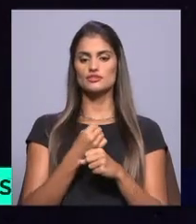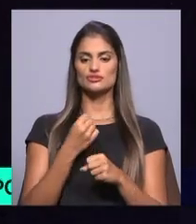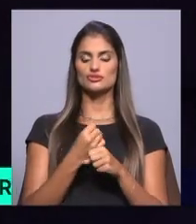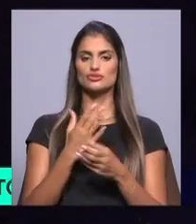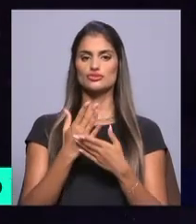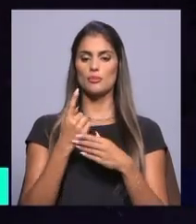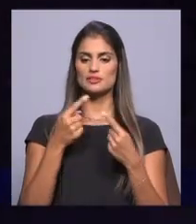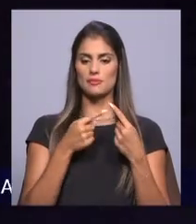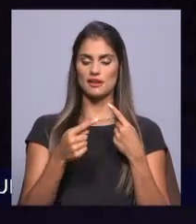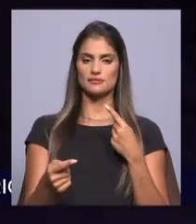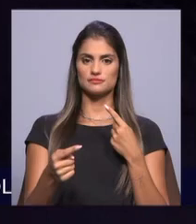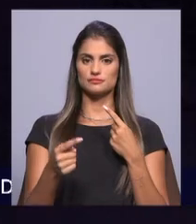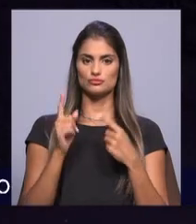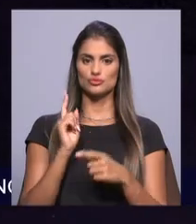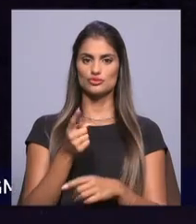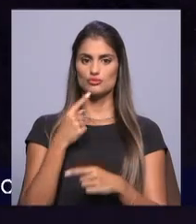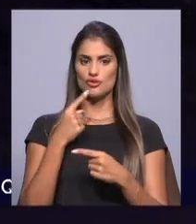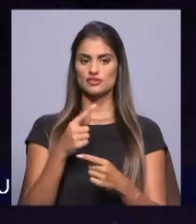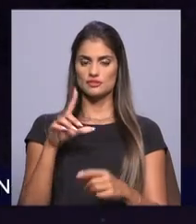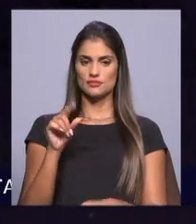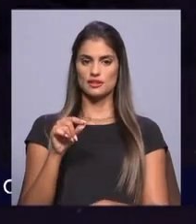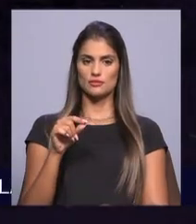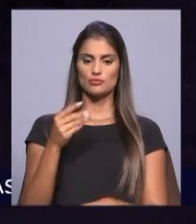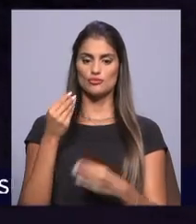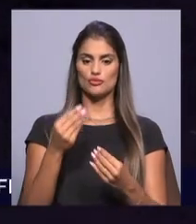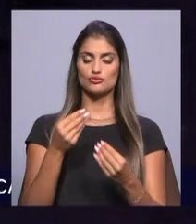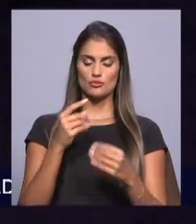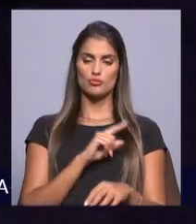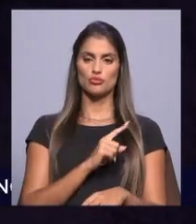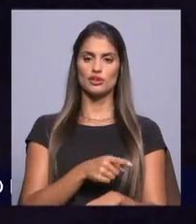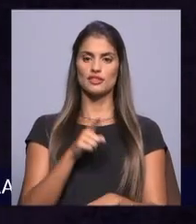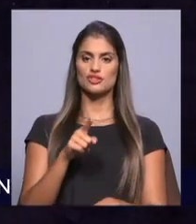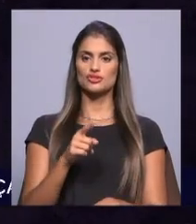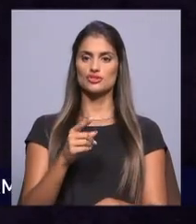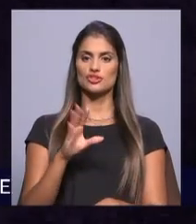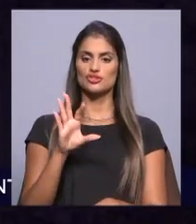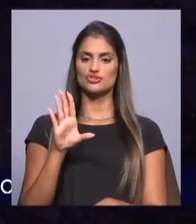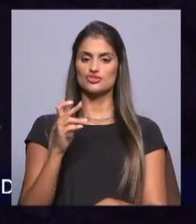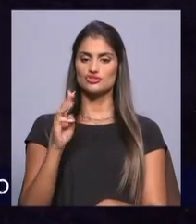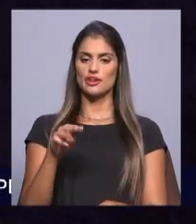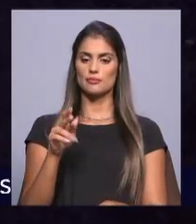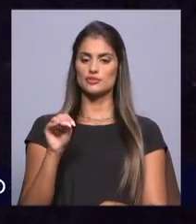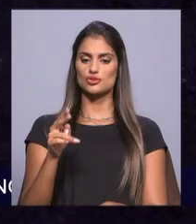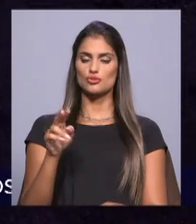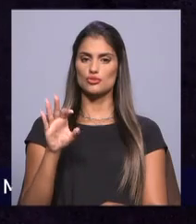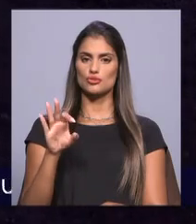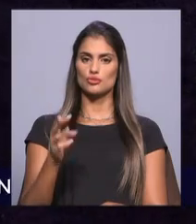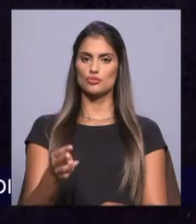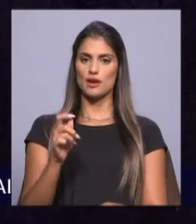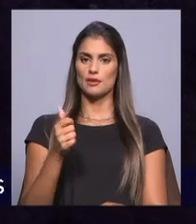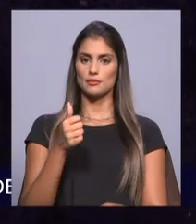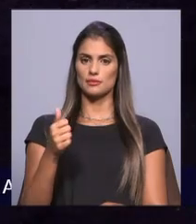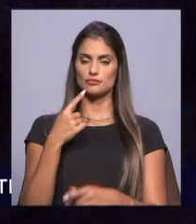apenas numa semana. E, portanto, isto demonstra também muito bem o poder deste James Webb. E então, o que é que nos contam